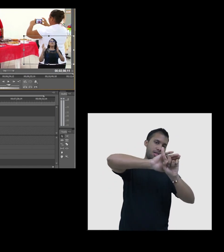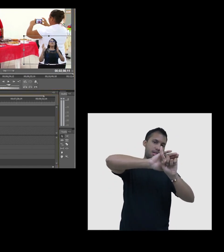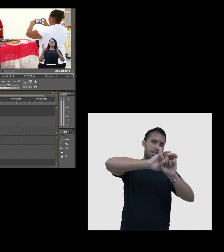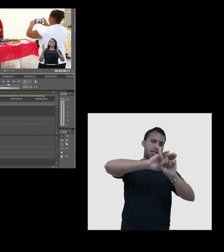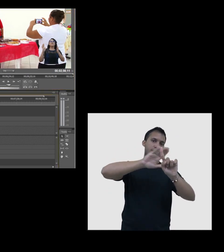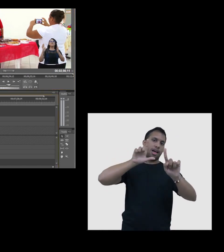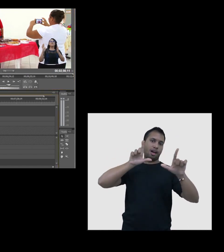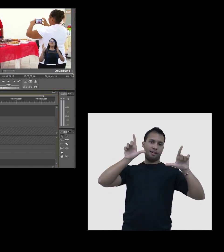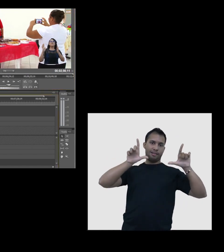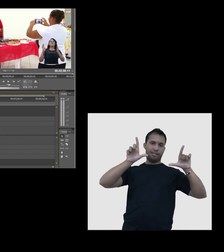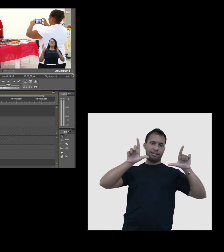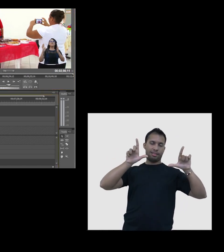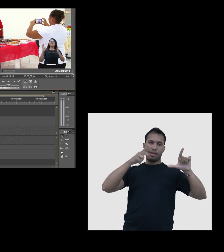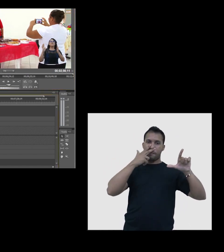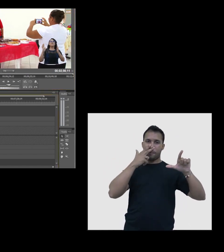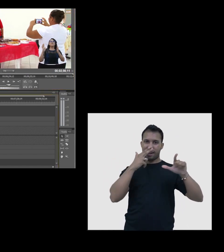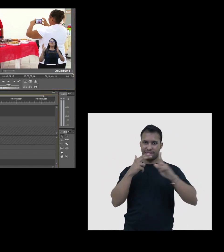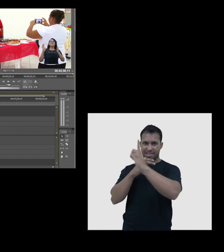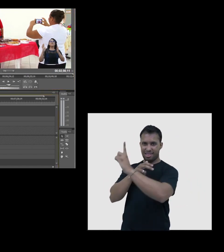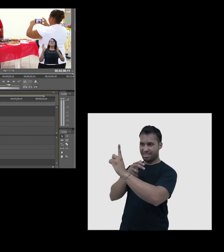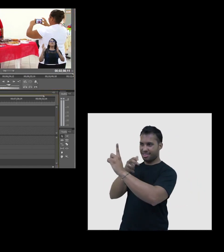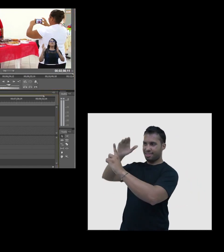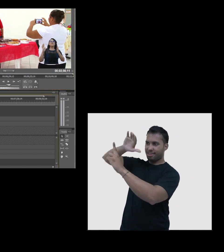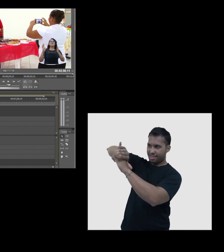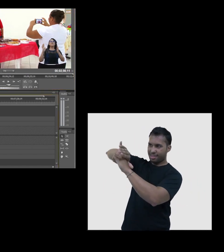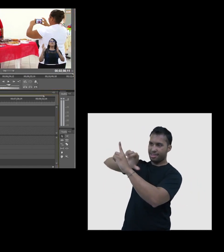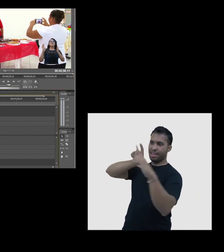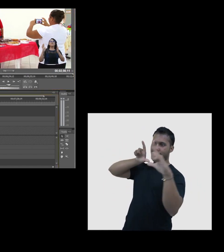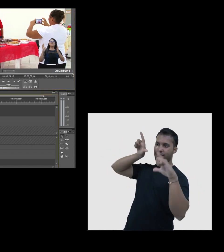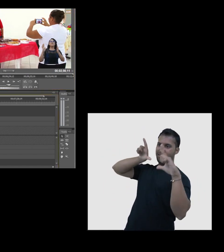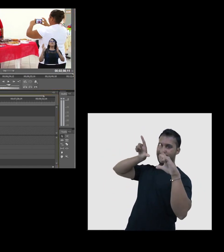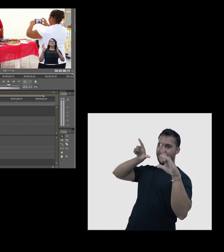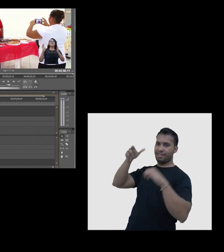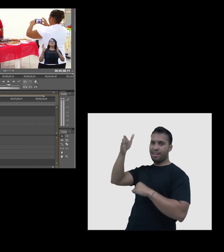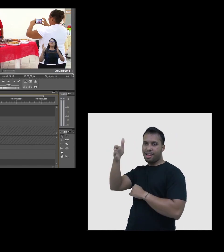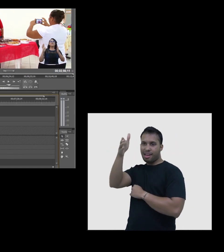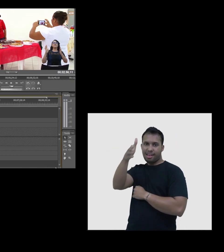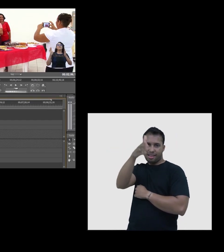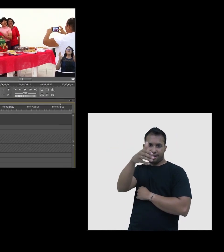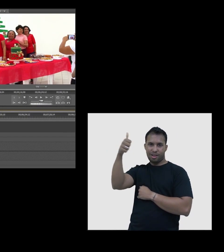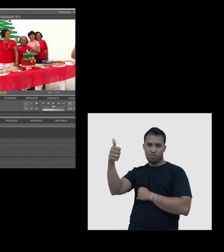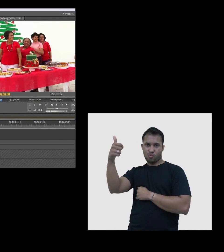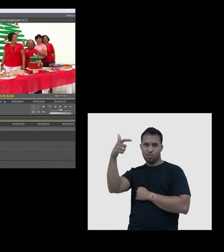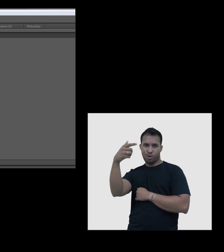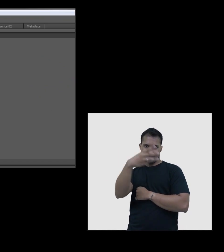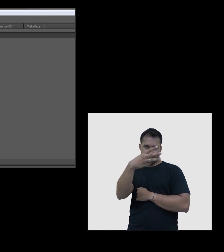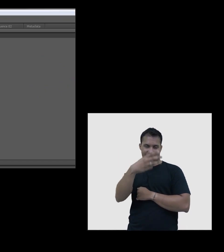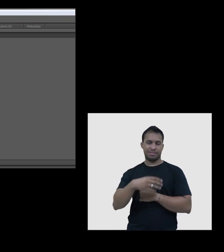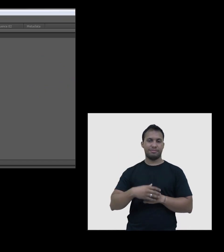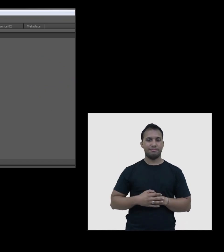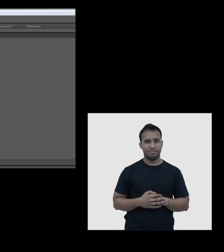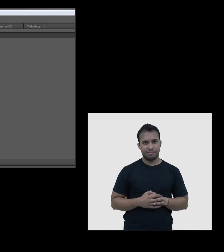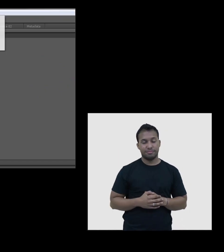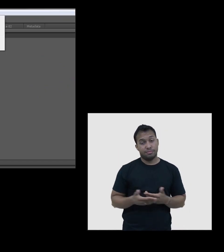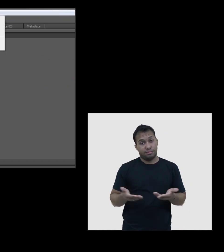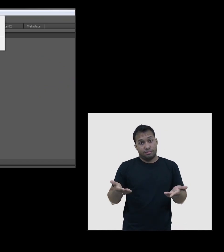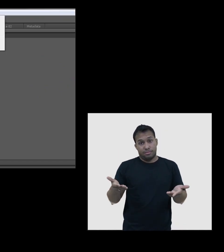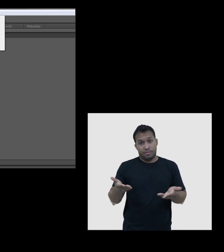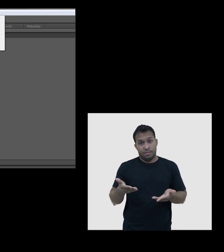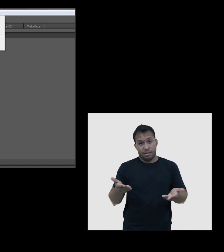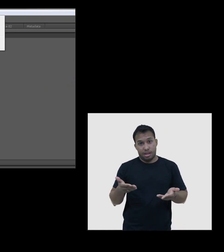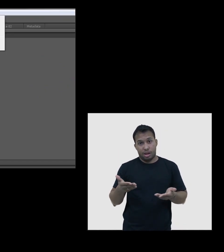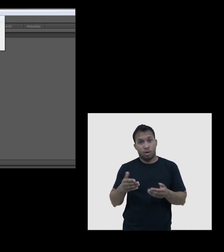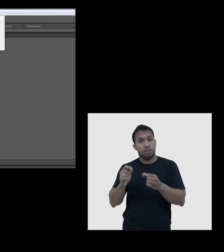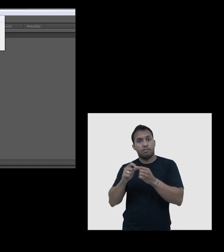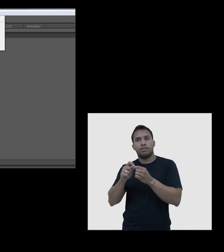do vídeo base. Bom, para a gente criar aqui um fundo para isso, a gente vai ter que ir no menu Title,